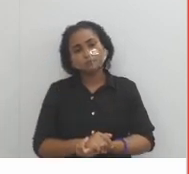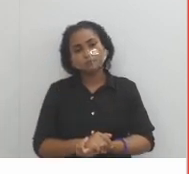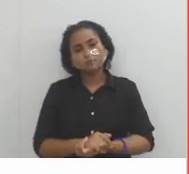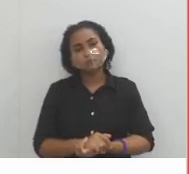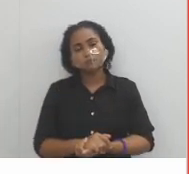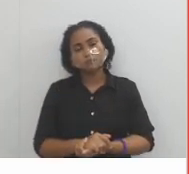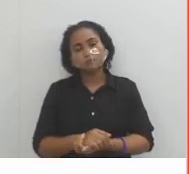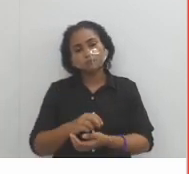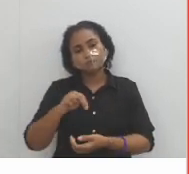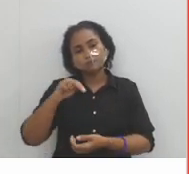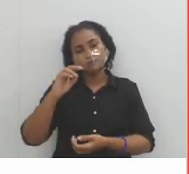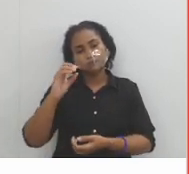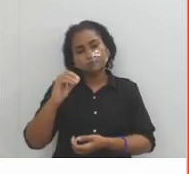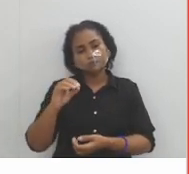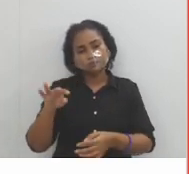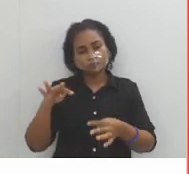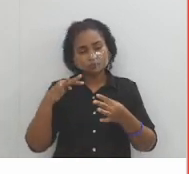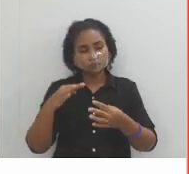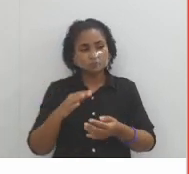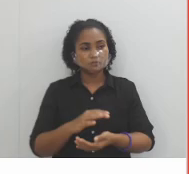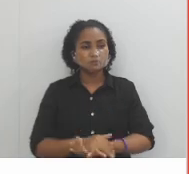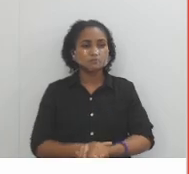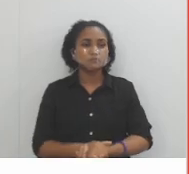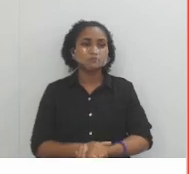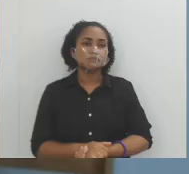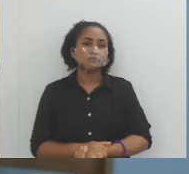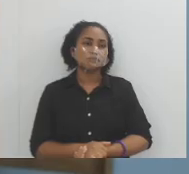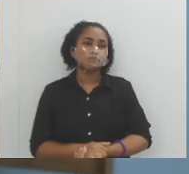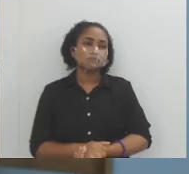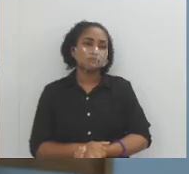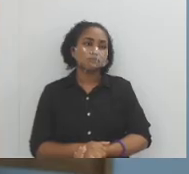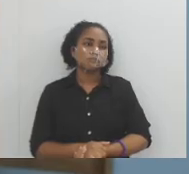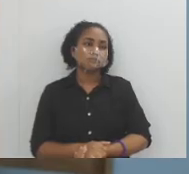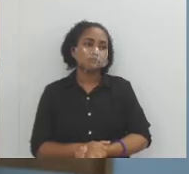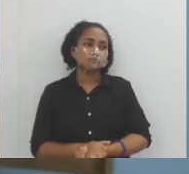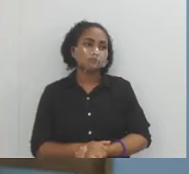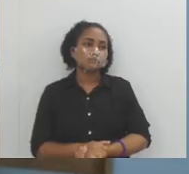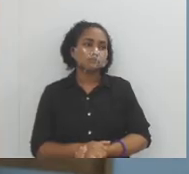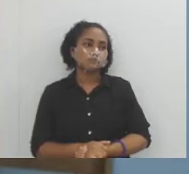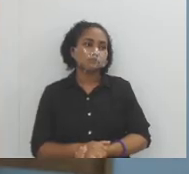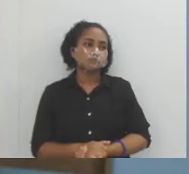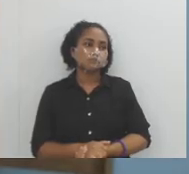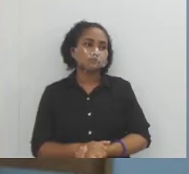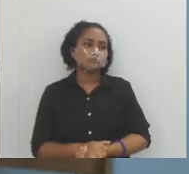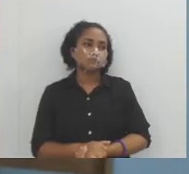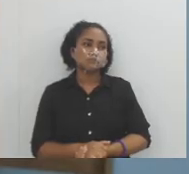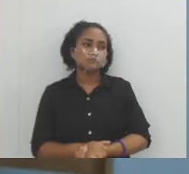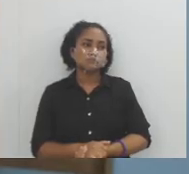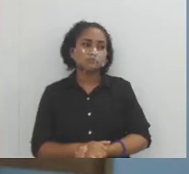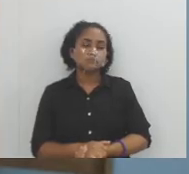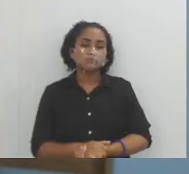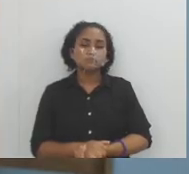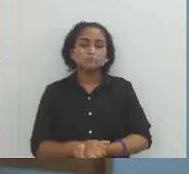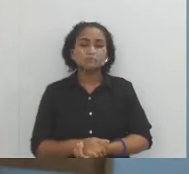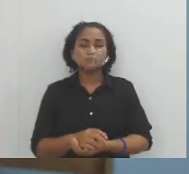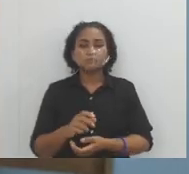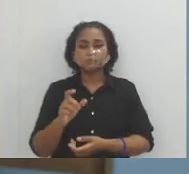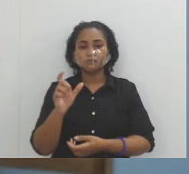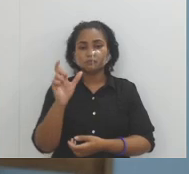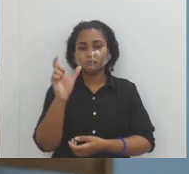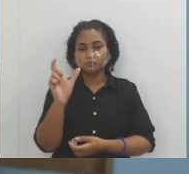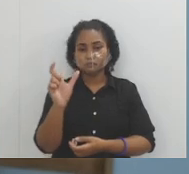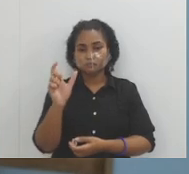O nu, vem aqui comigo. Vem aqui pro quadro. Vem cá, Manuel. Bota aqui. Nu é